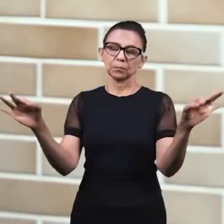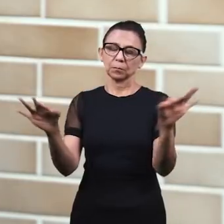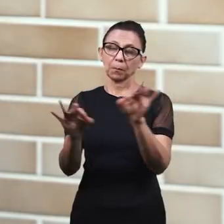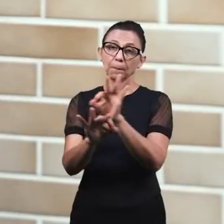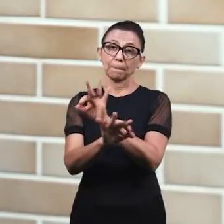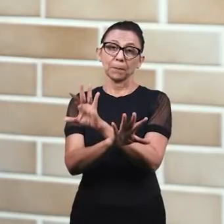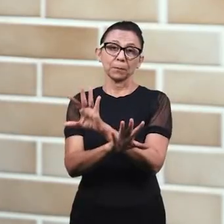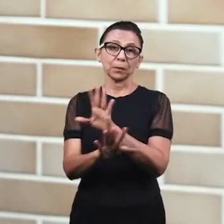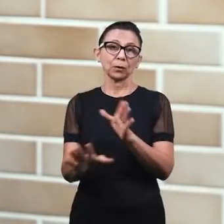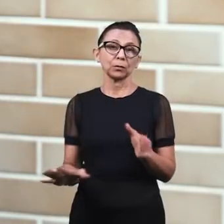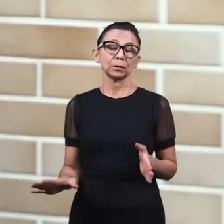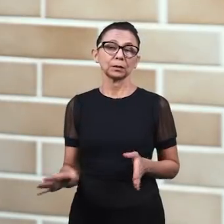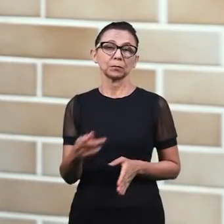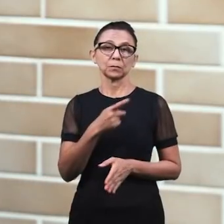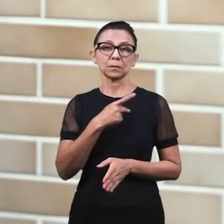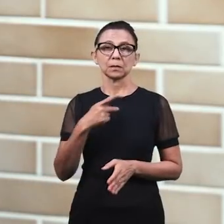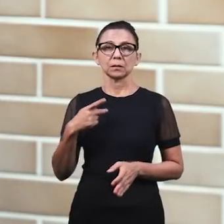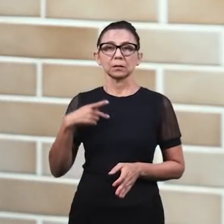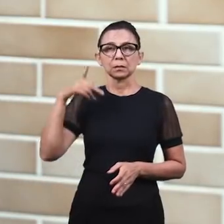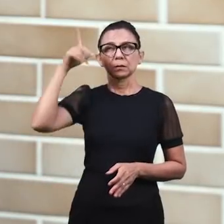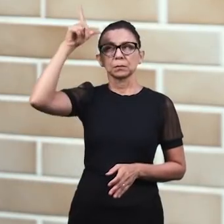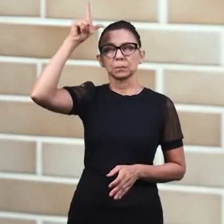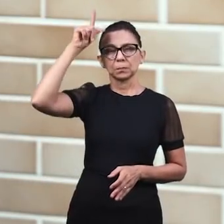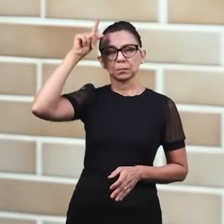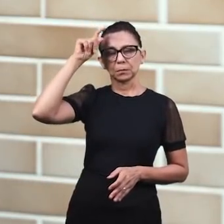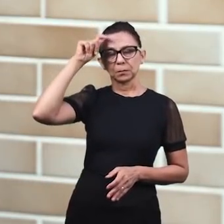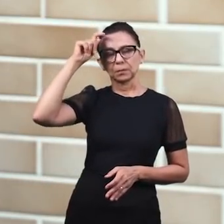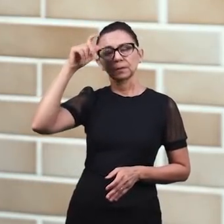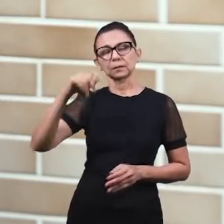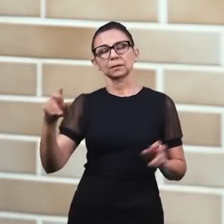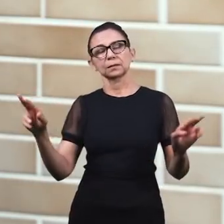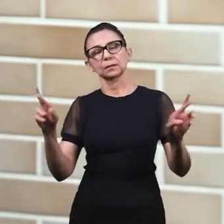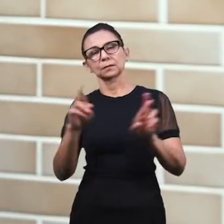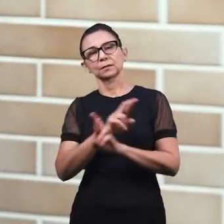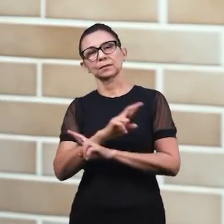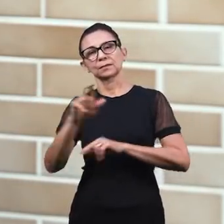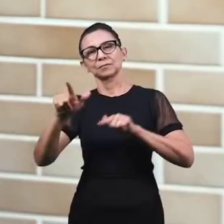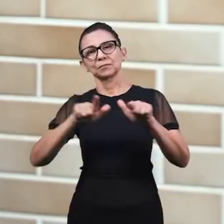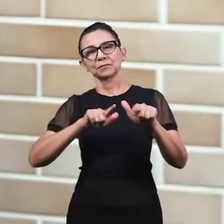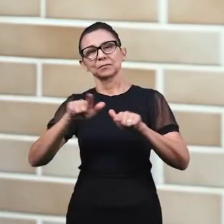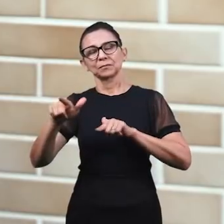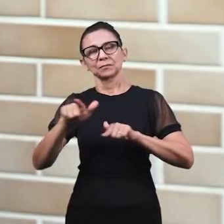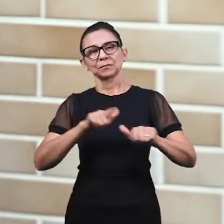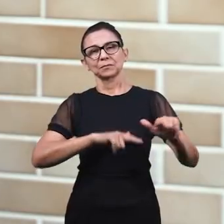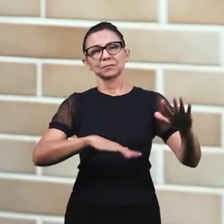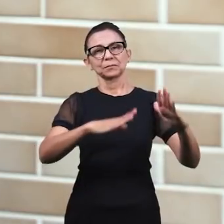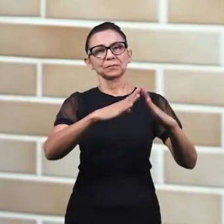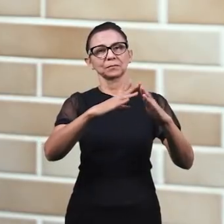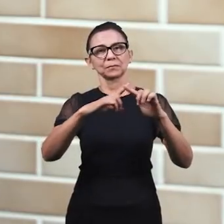chega pronta para dar descanso aos pastores relacionados a este